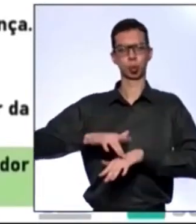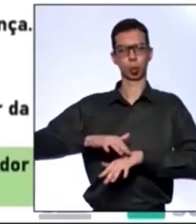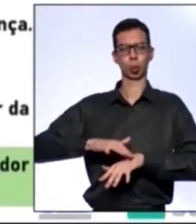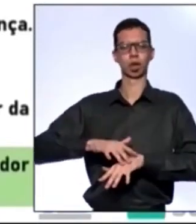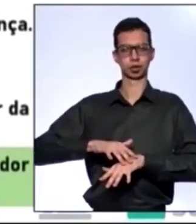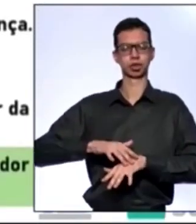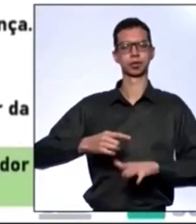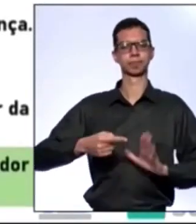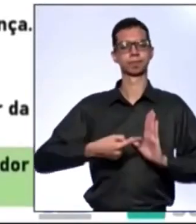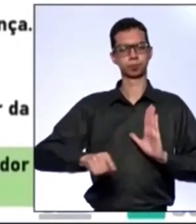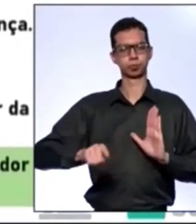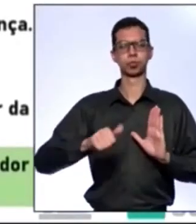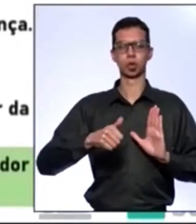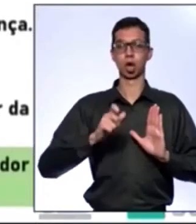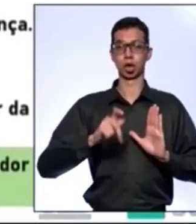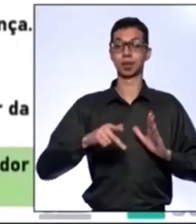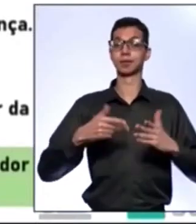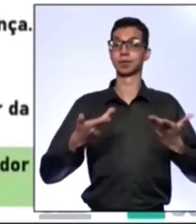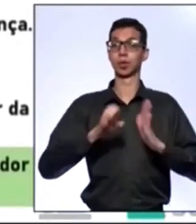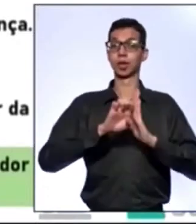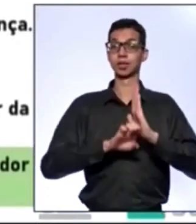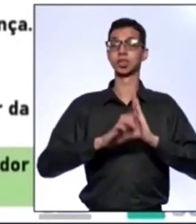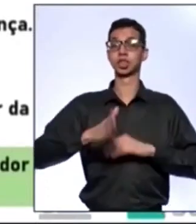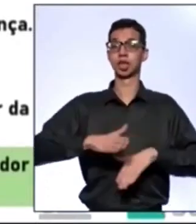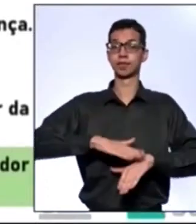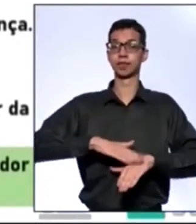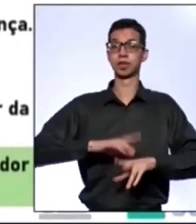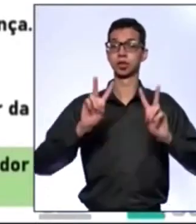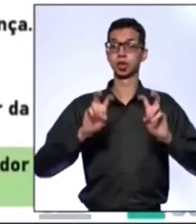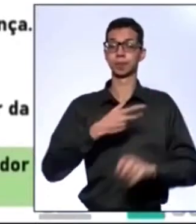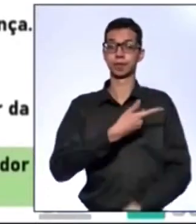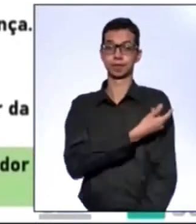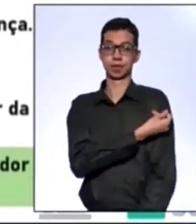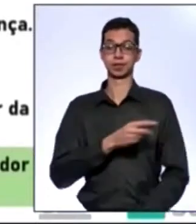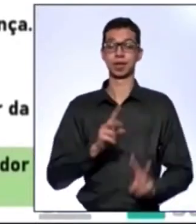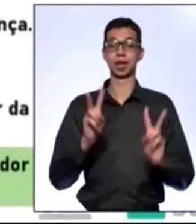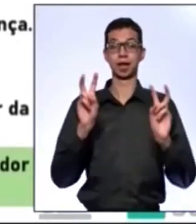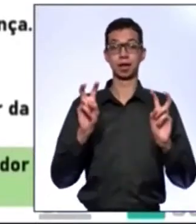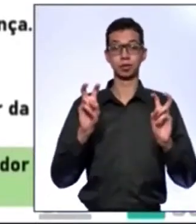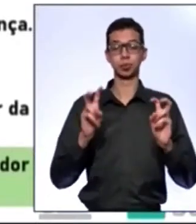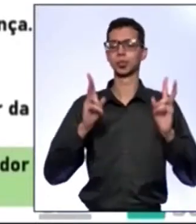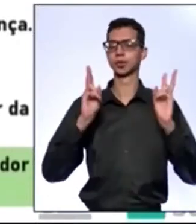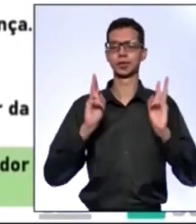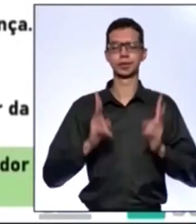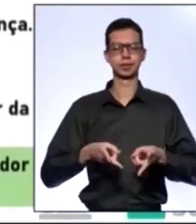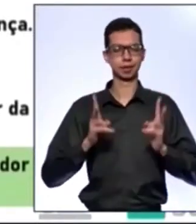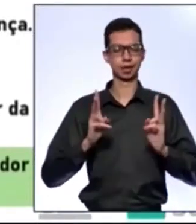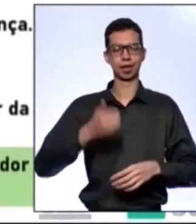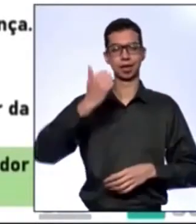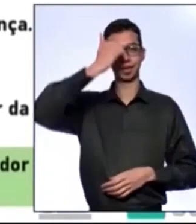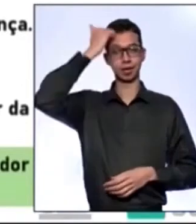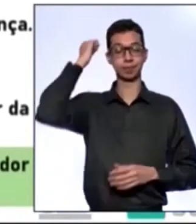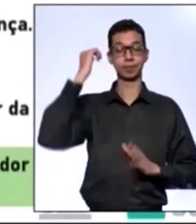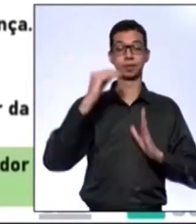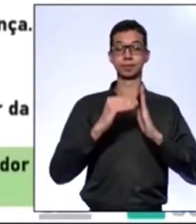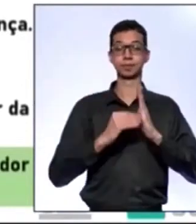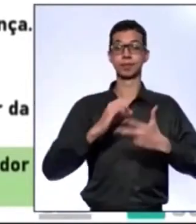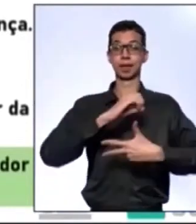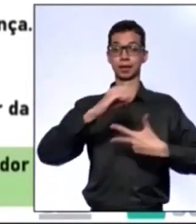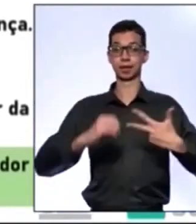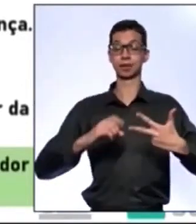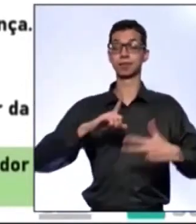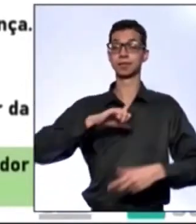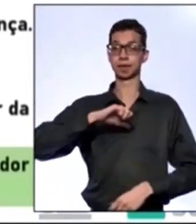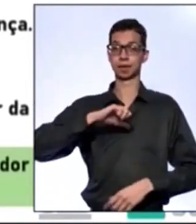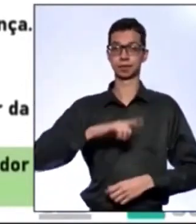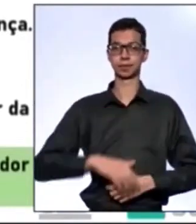Então, fizemos os exercícios sobre vacina, que é o assunto que mais cai nos vestibulares, no Enem especificamente.